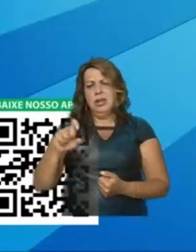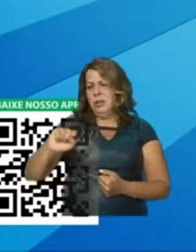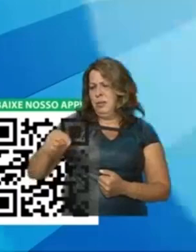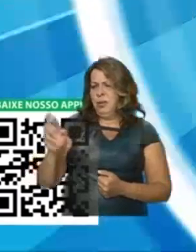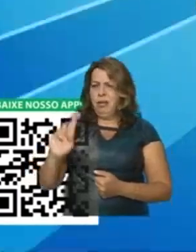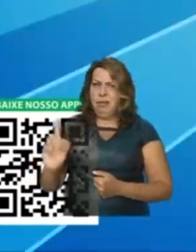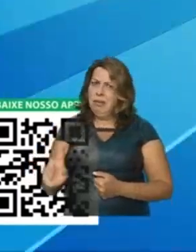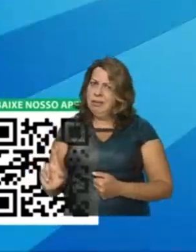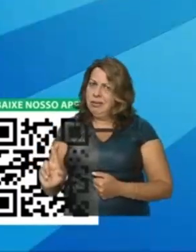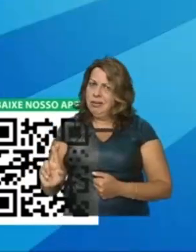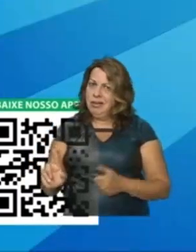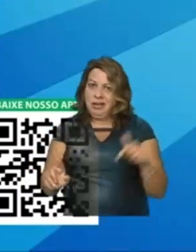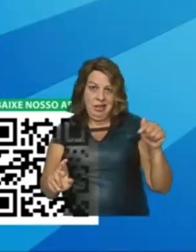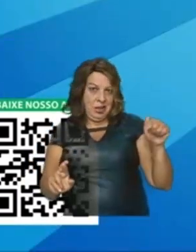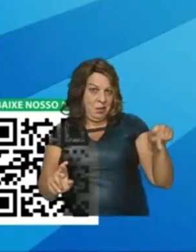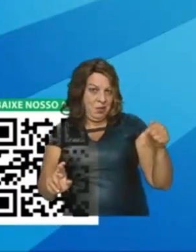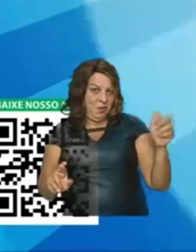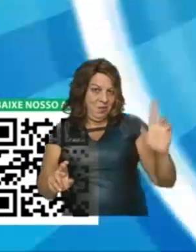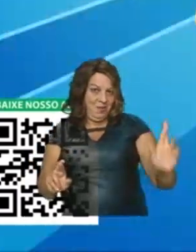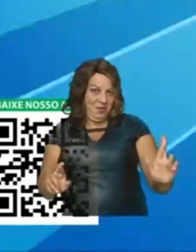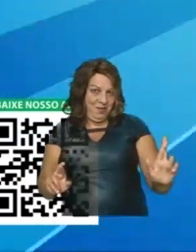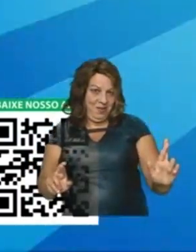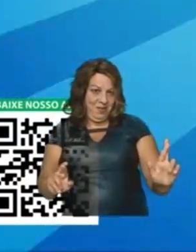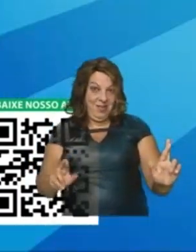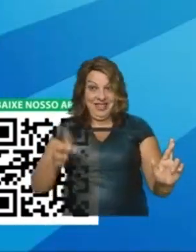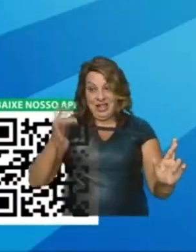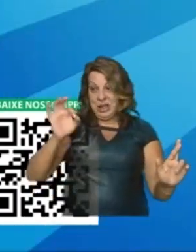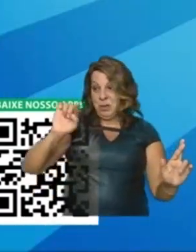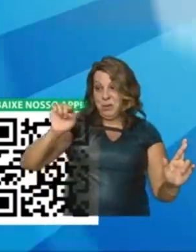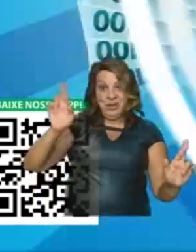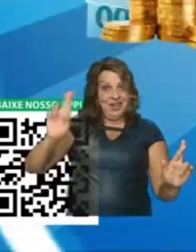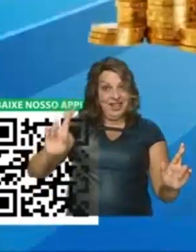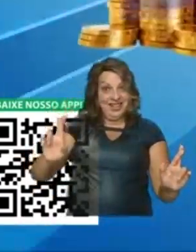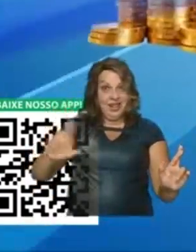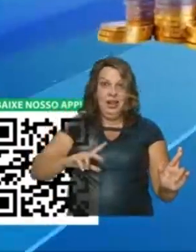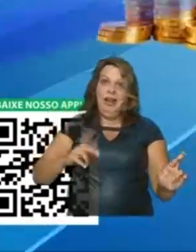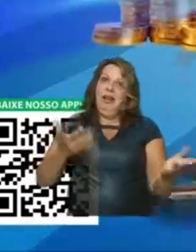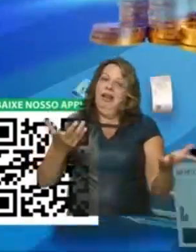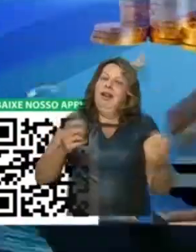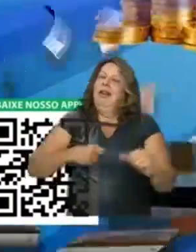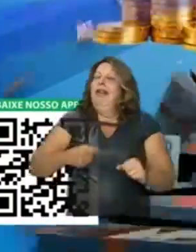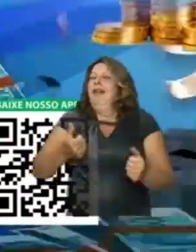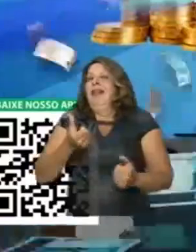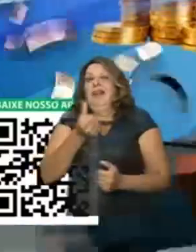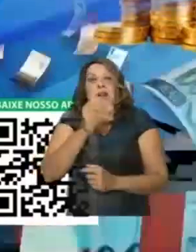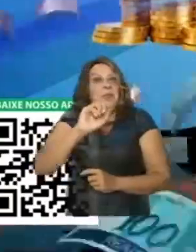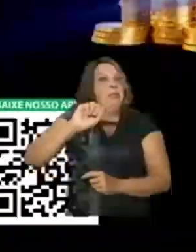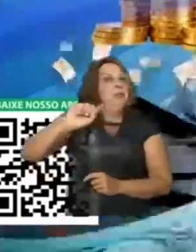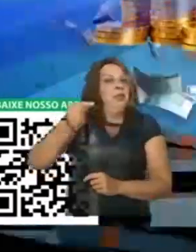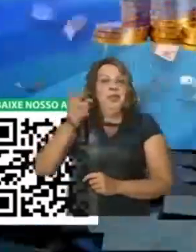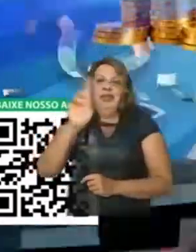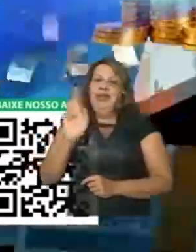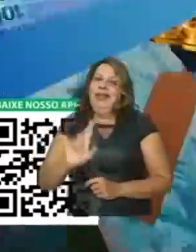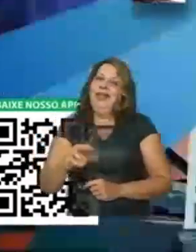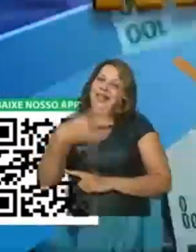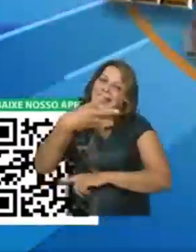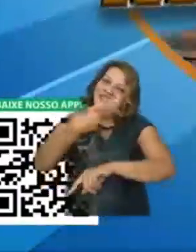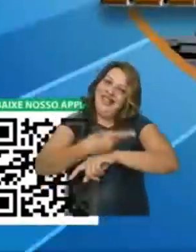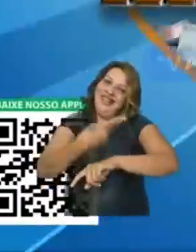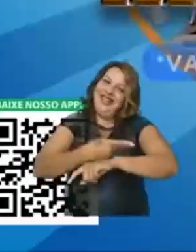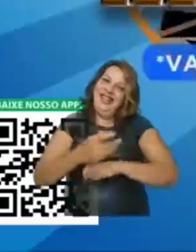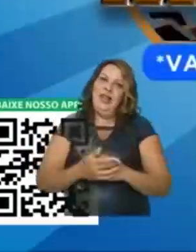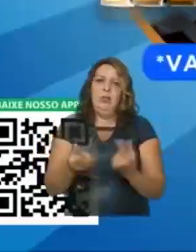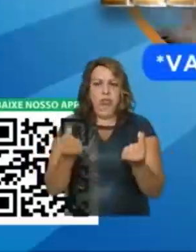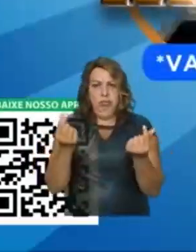reais no primeiro prêmio, 7 mil reais no segundo, 10 mil reais no terceiro e uma bolada de 60 mil reais no quarto prêmio.